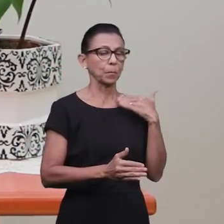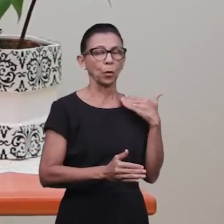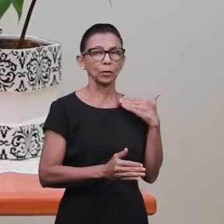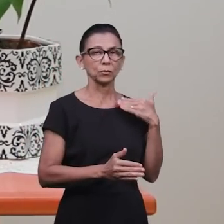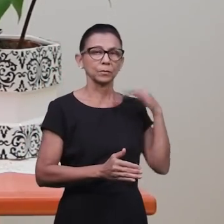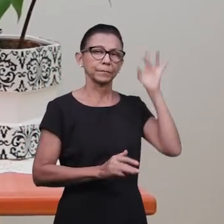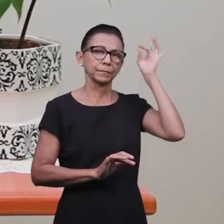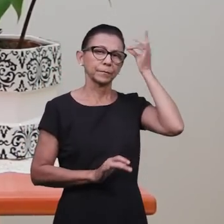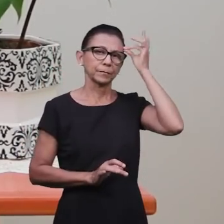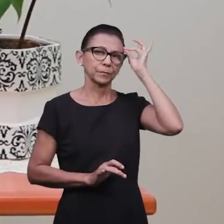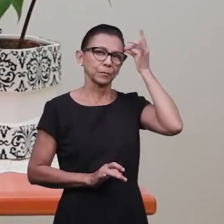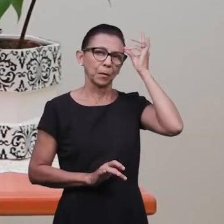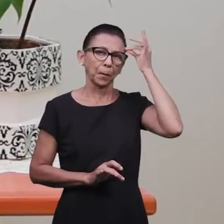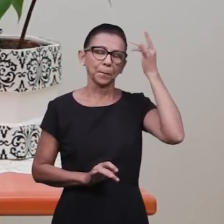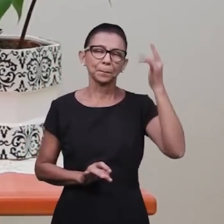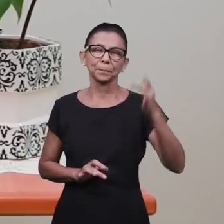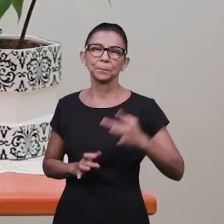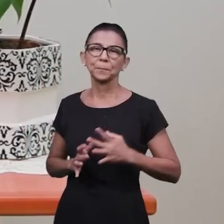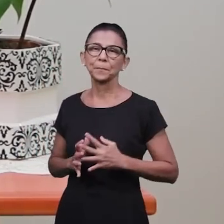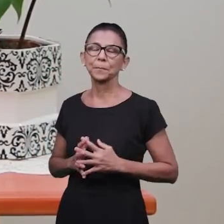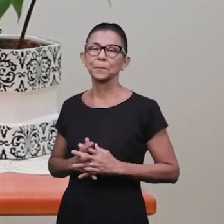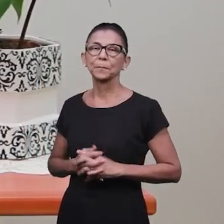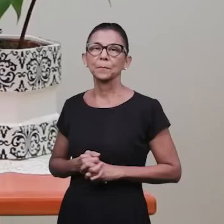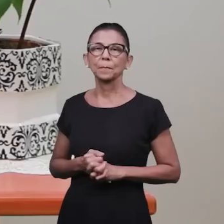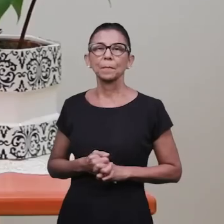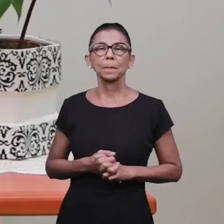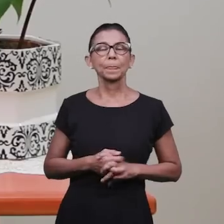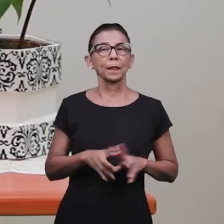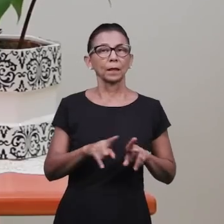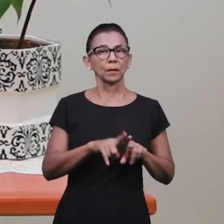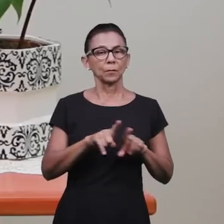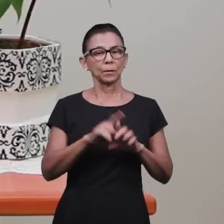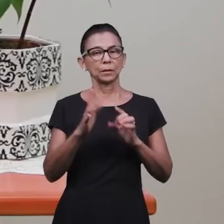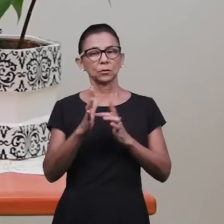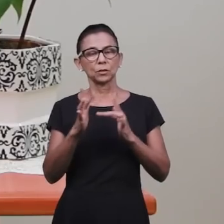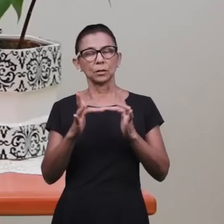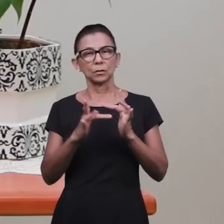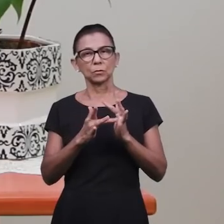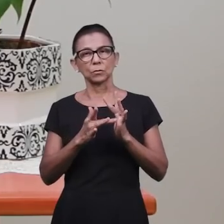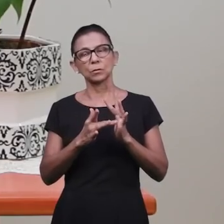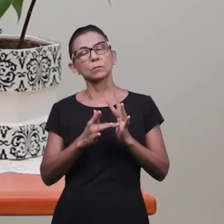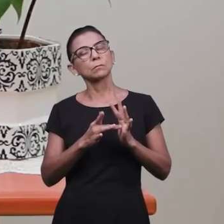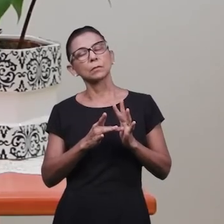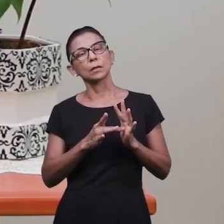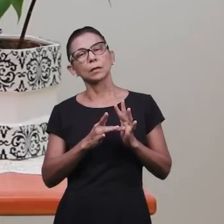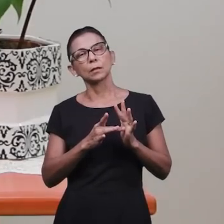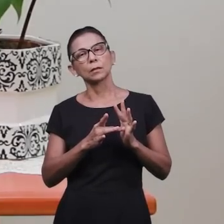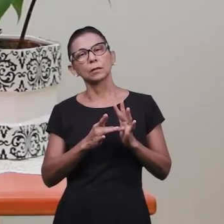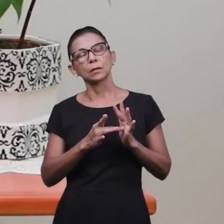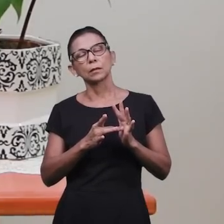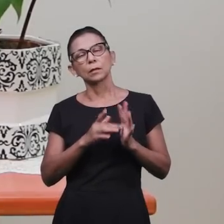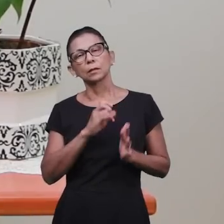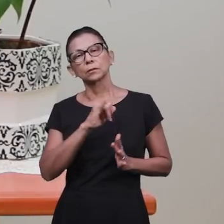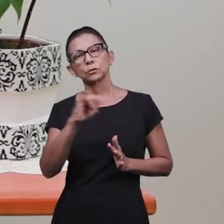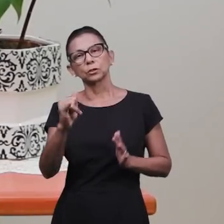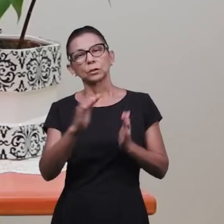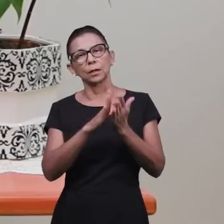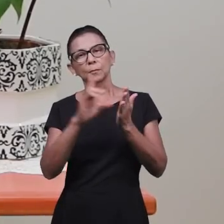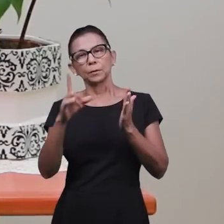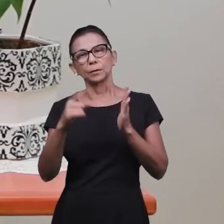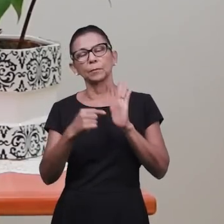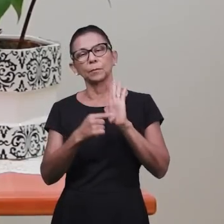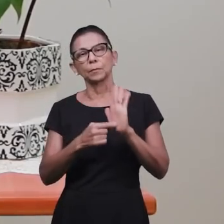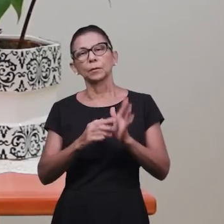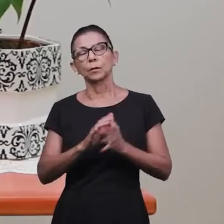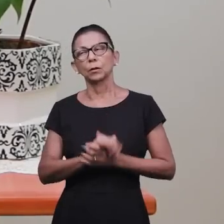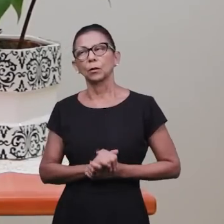Interessante que Jesus, ele falou, né, que o dormir na Bíblia representa a morte.